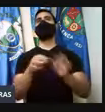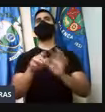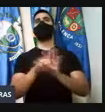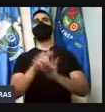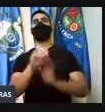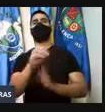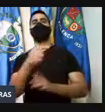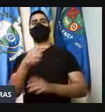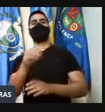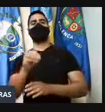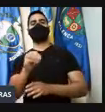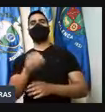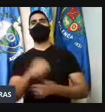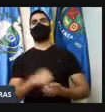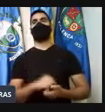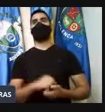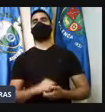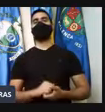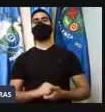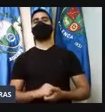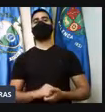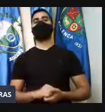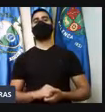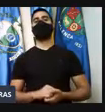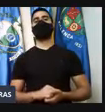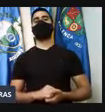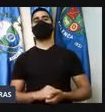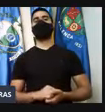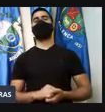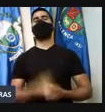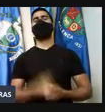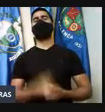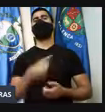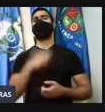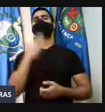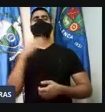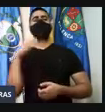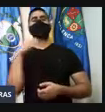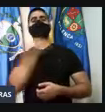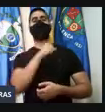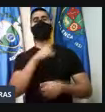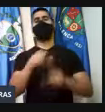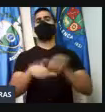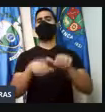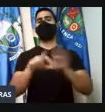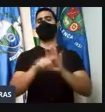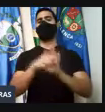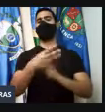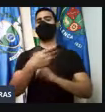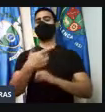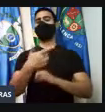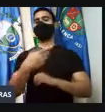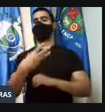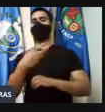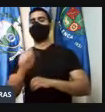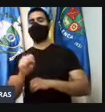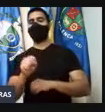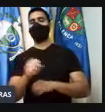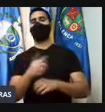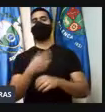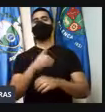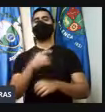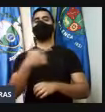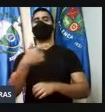070, mensagem 54, Poder Executivo, com pedido de urgência. Altera a Lei 3.238, de 27 de